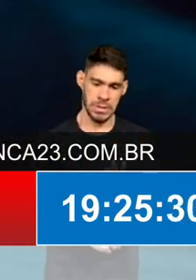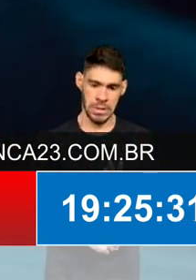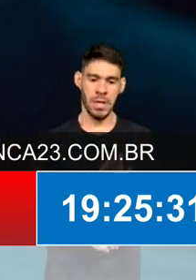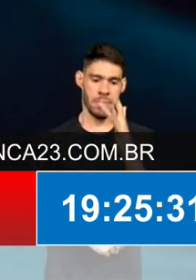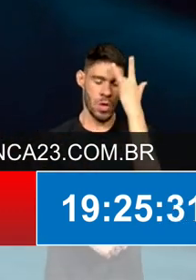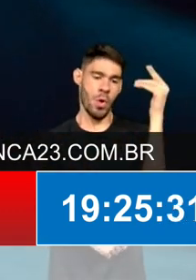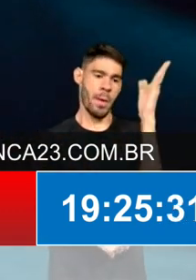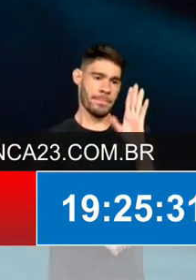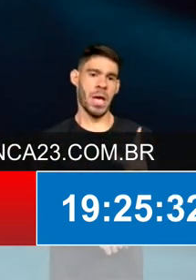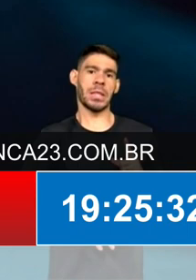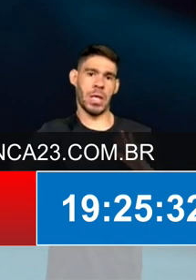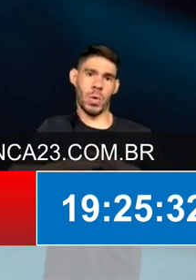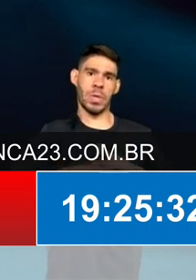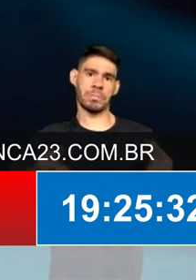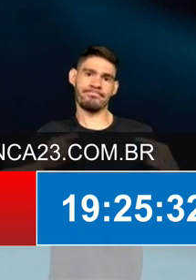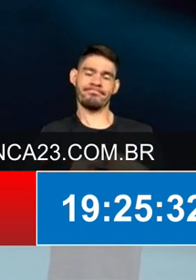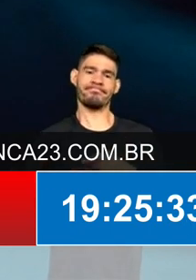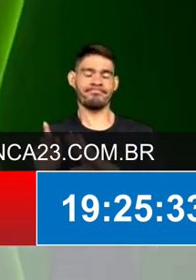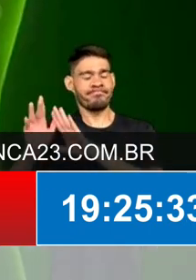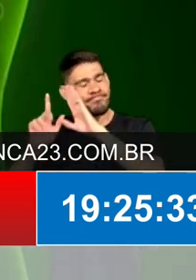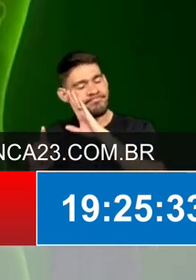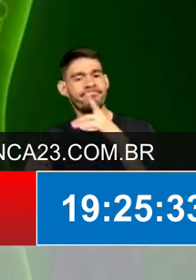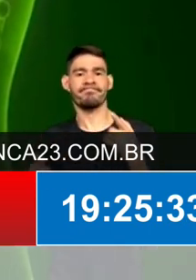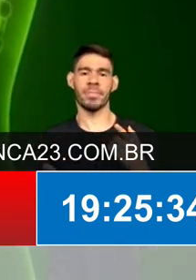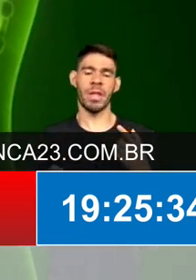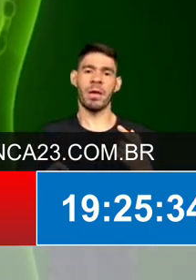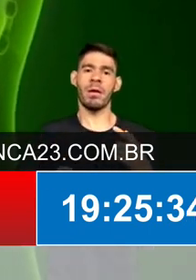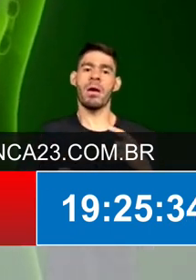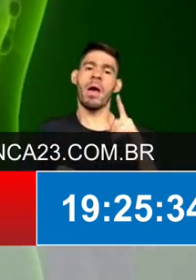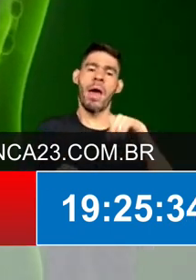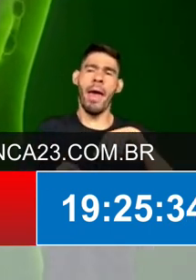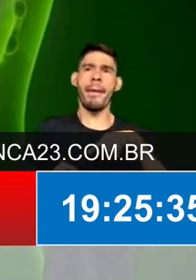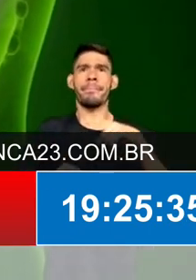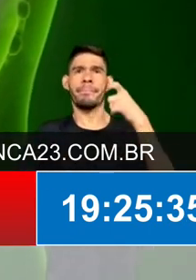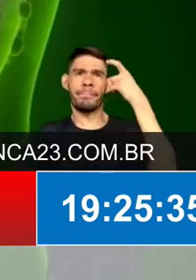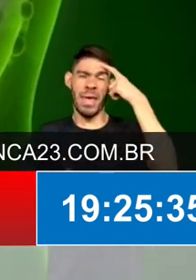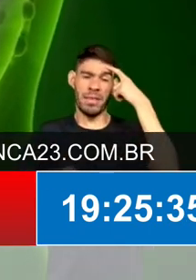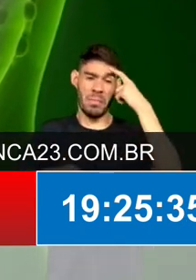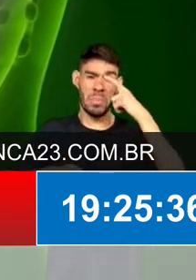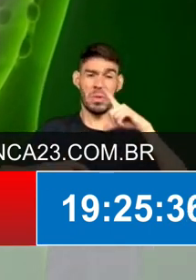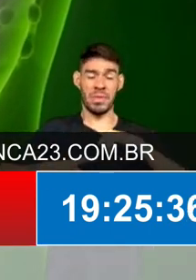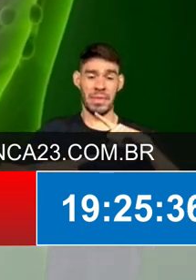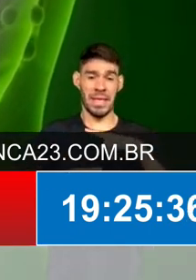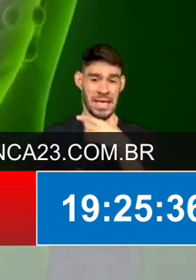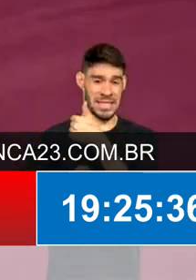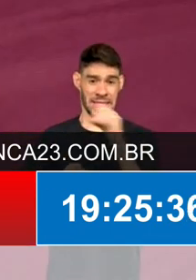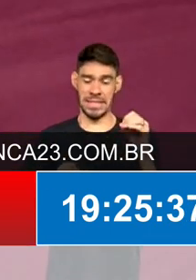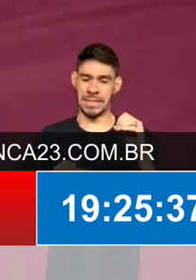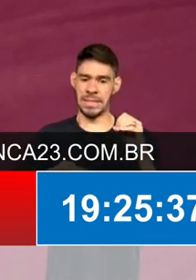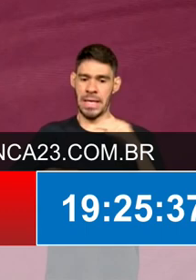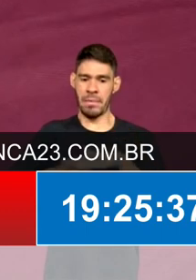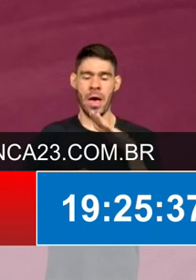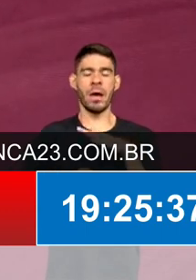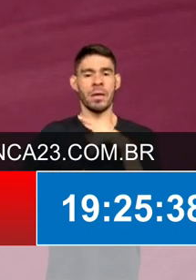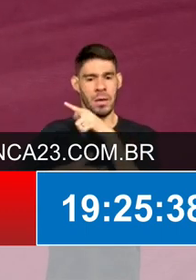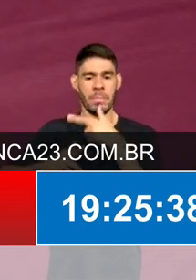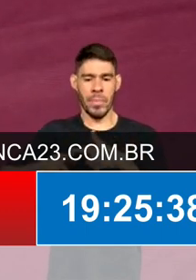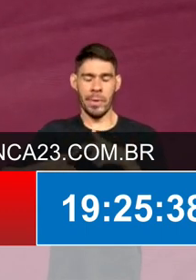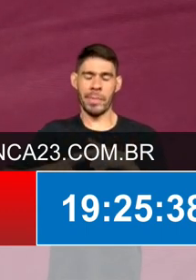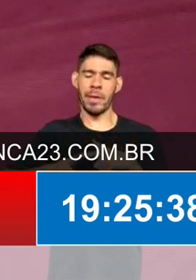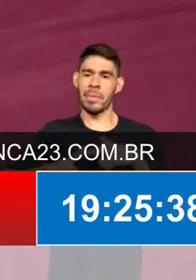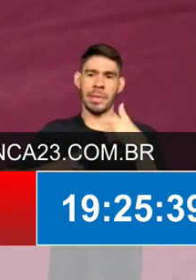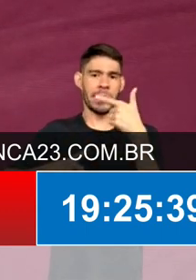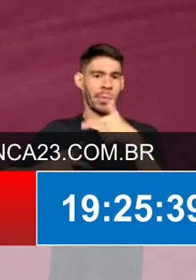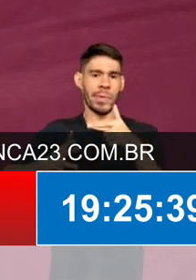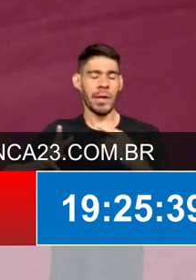sofrem de doenças relacionadas ao sono. A estimativa é que existam mais de 100 distúrbios desse tipo. A falta de sono